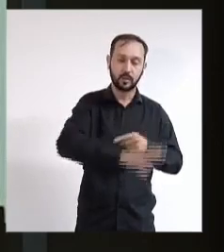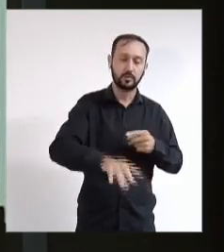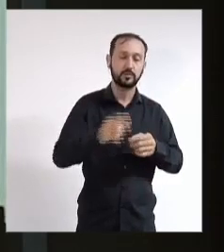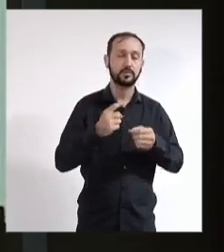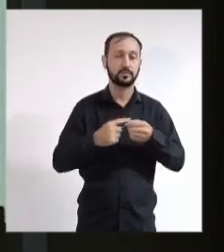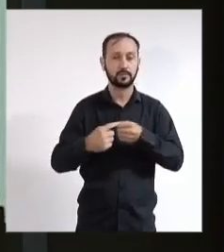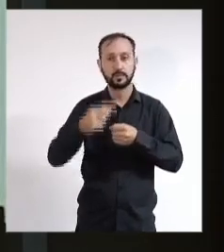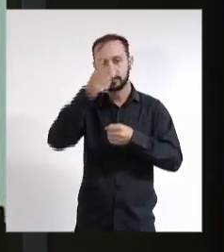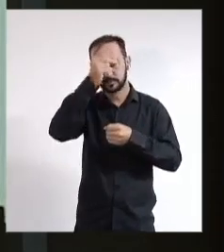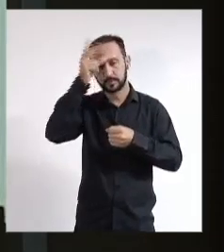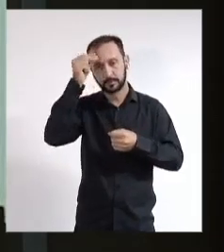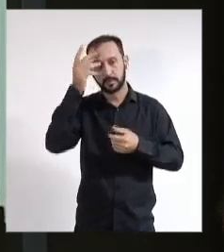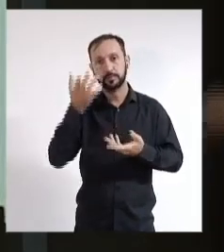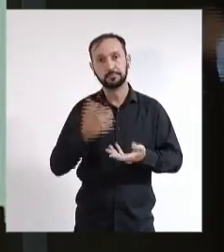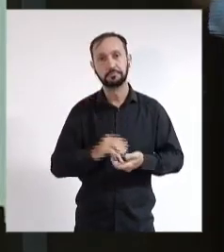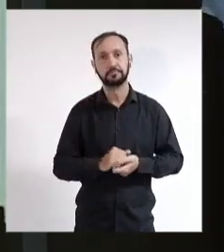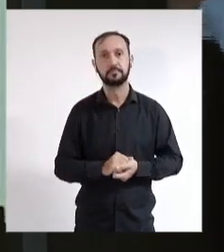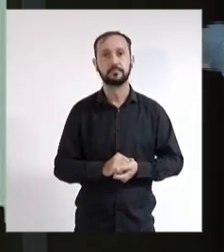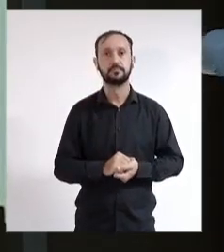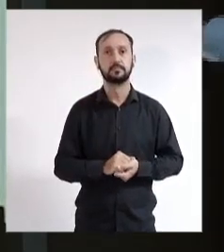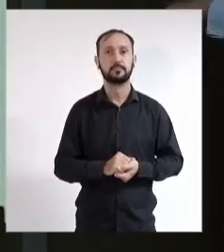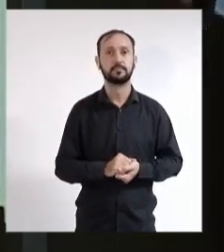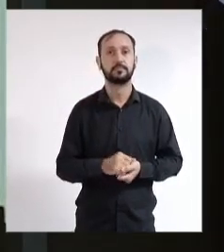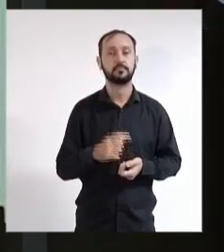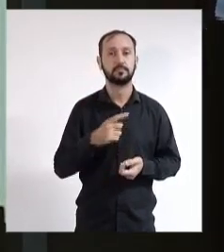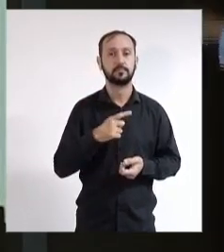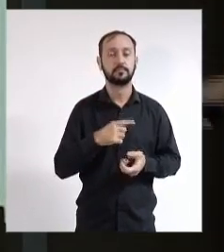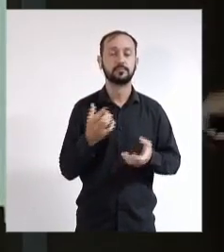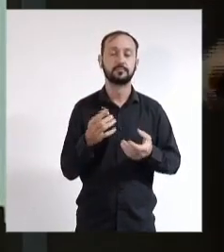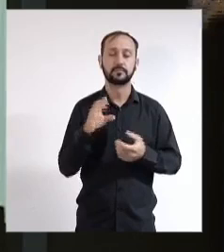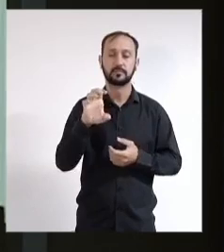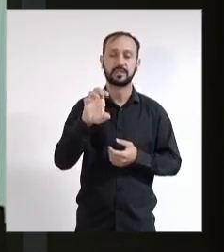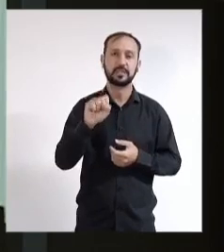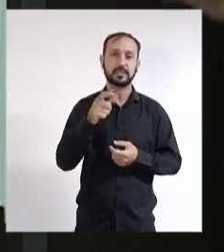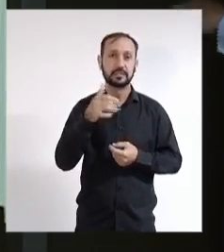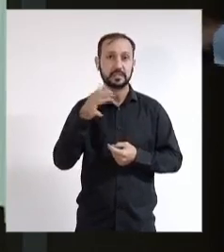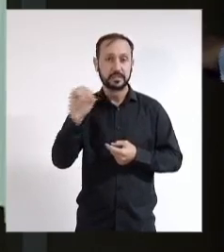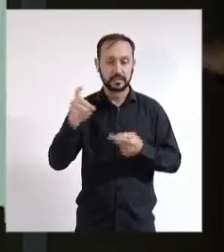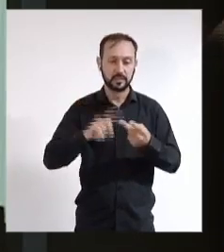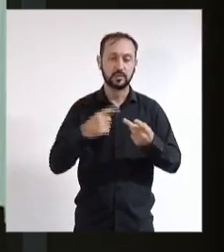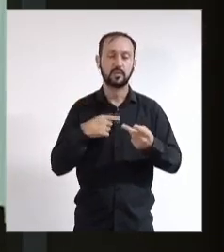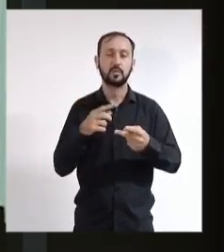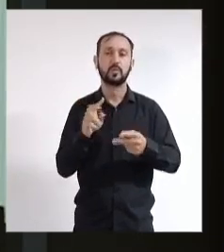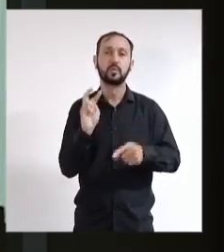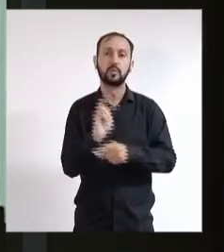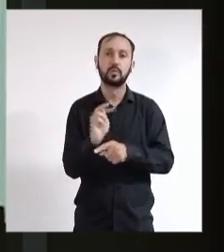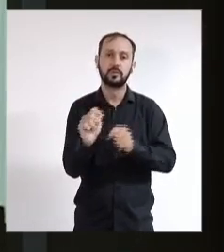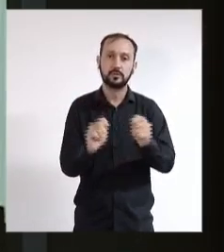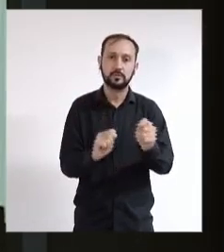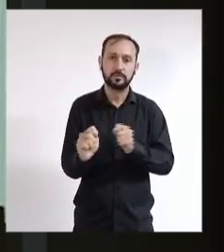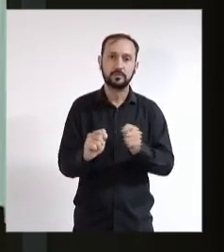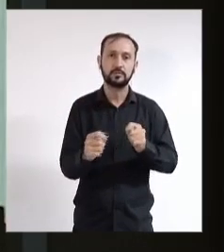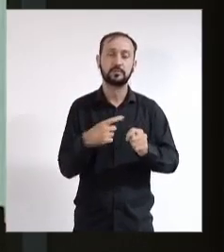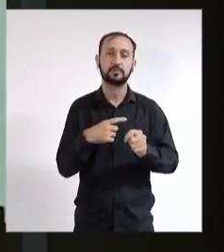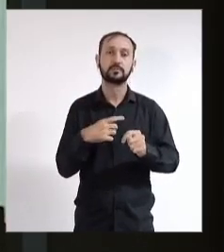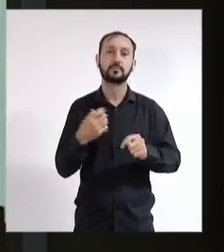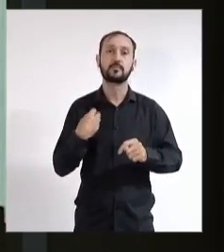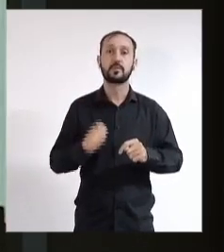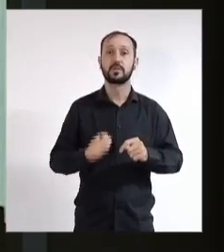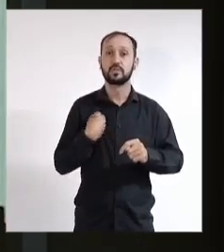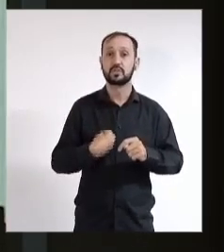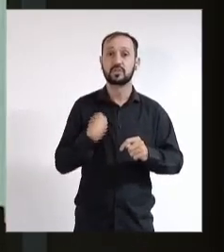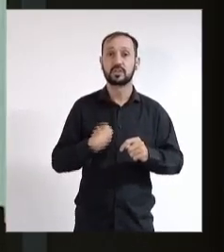parque natural municipal mas nós temos a estação ecológica as reservas biológicas até chegar na reserva de refúgio de vida silvestre